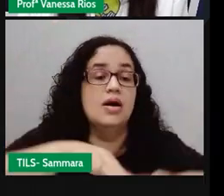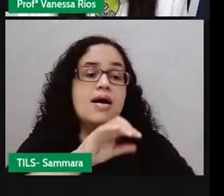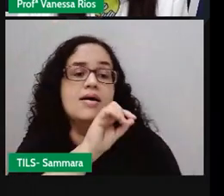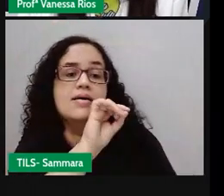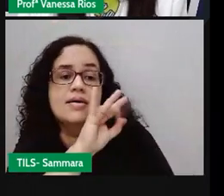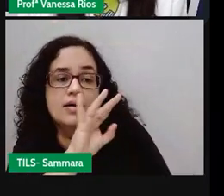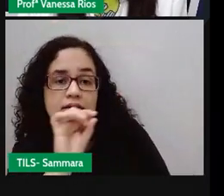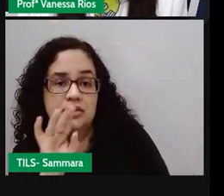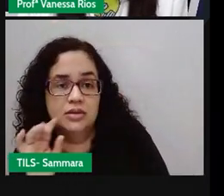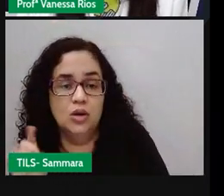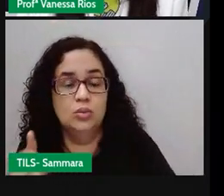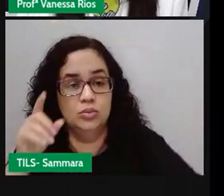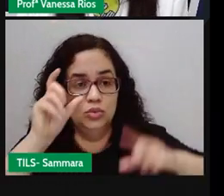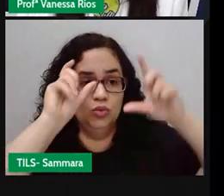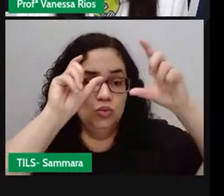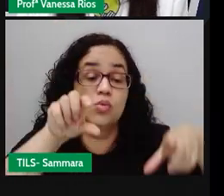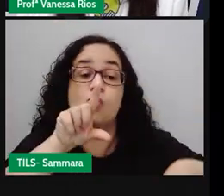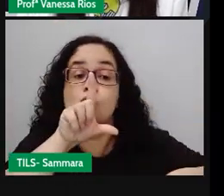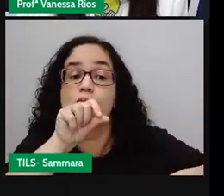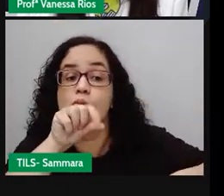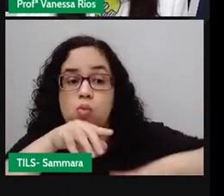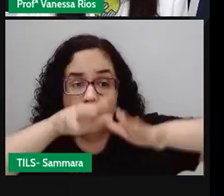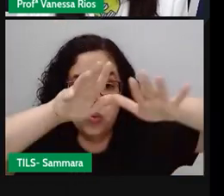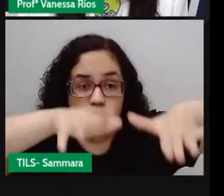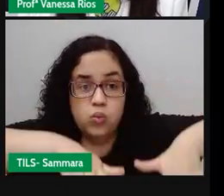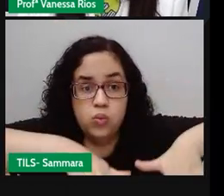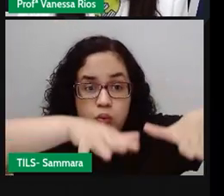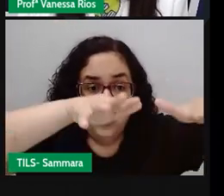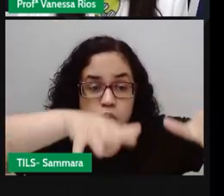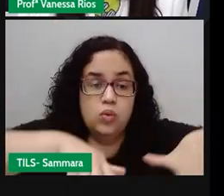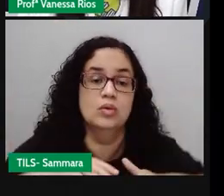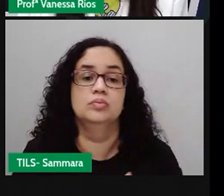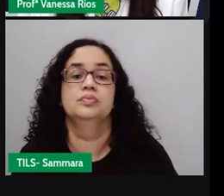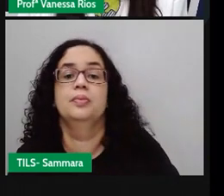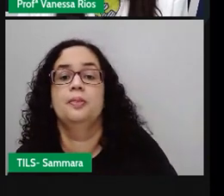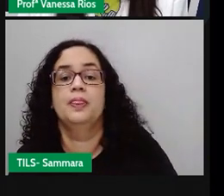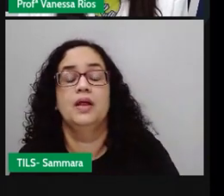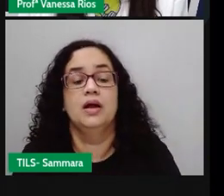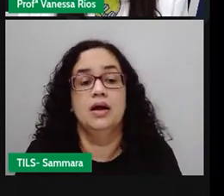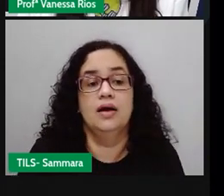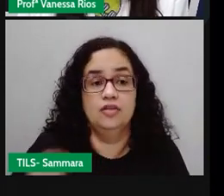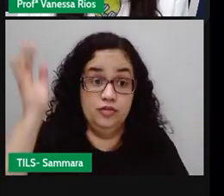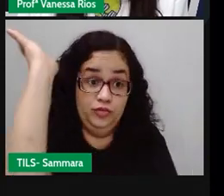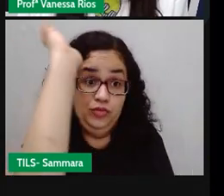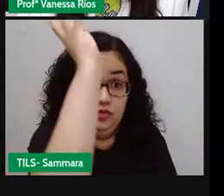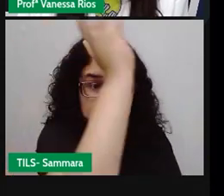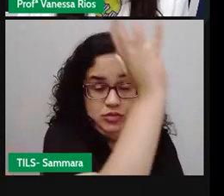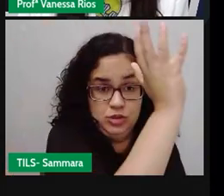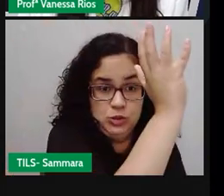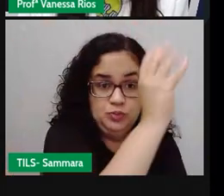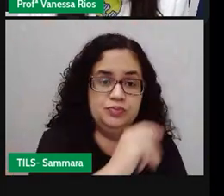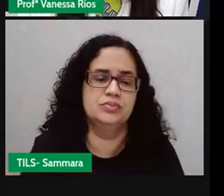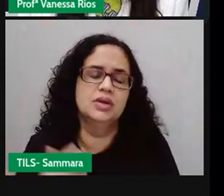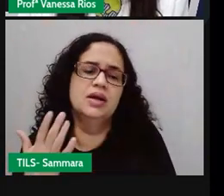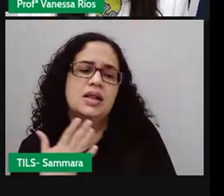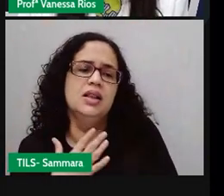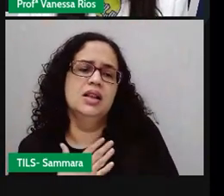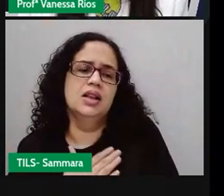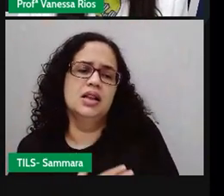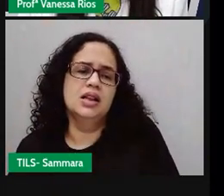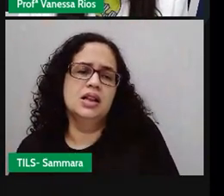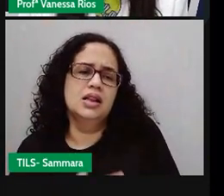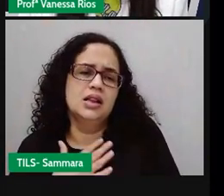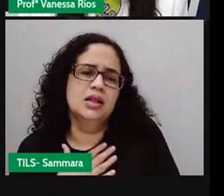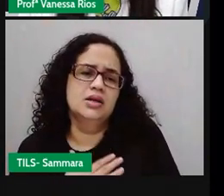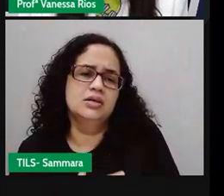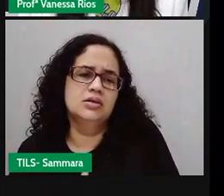para o seu destino. Urubu pegou a sua viola e voou em direção à floresta. Voava tranquilo, quando